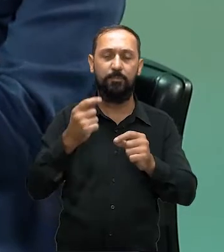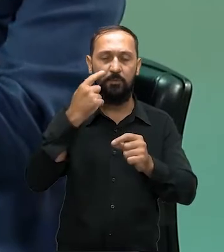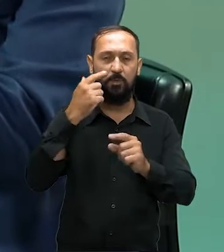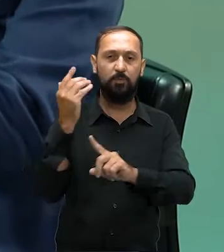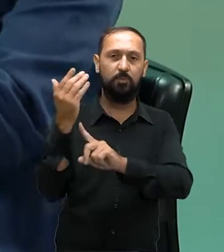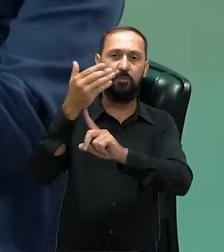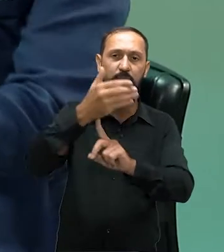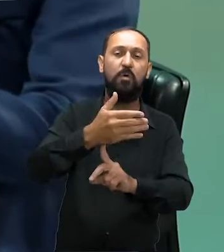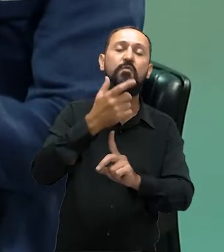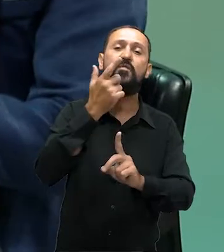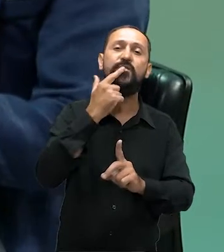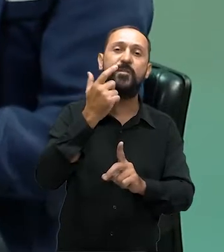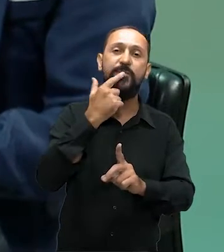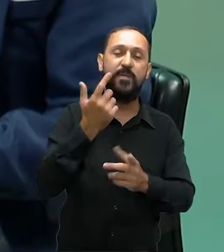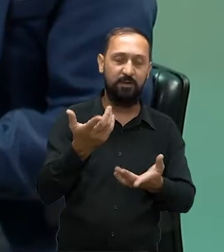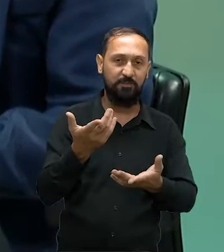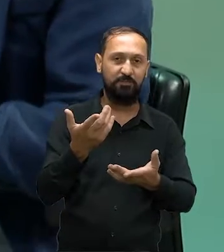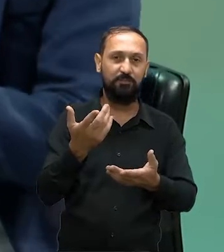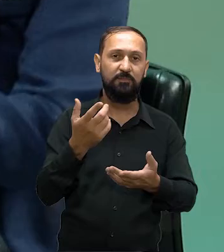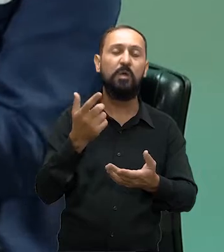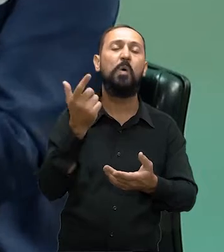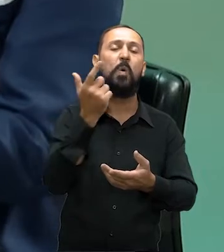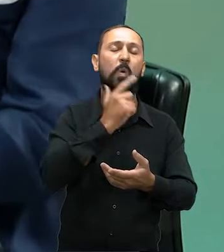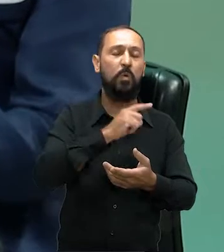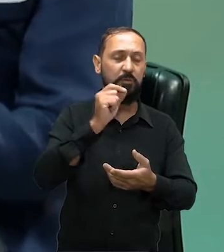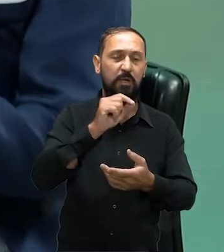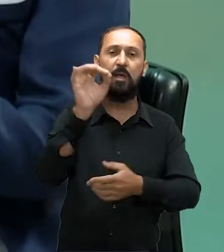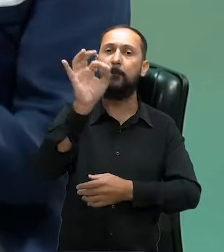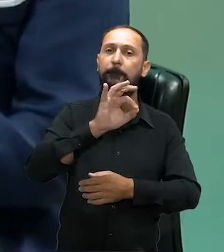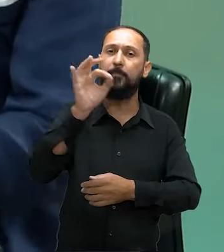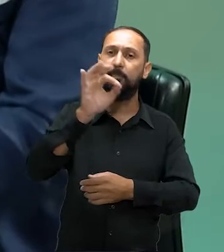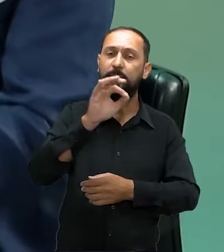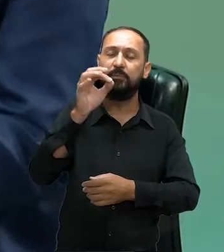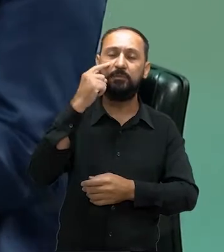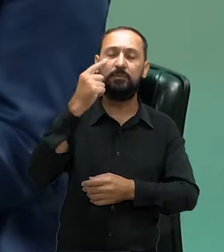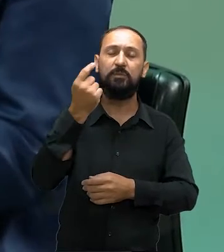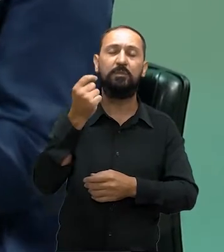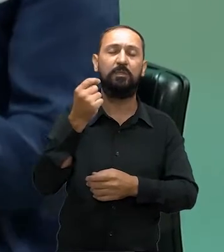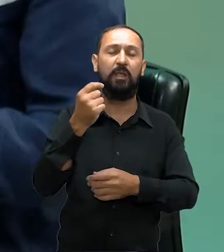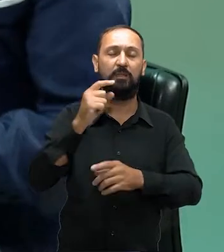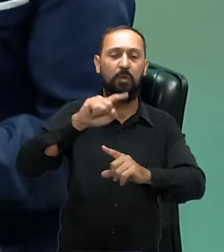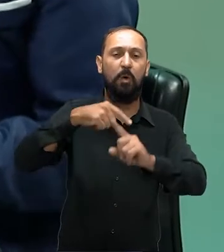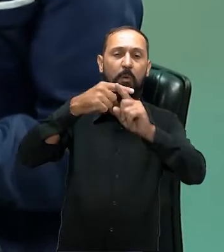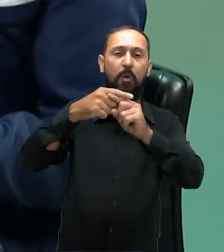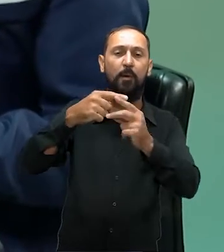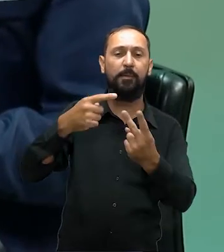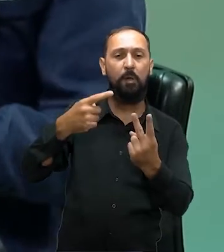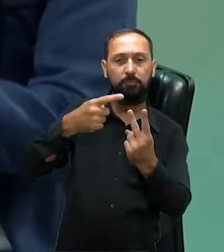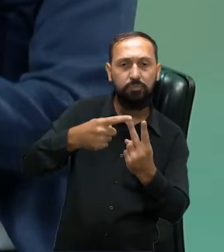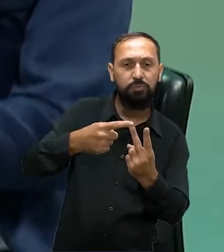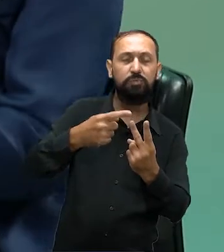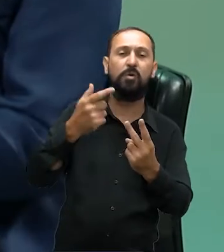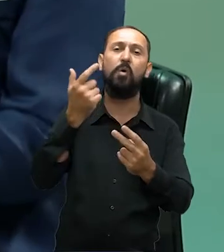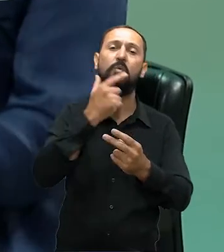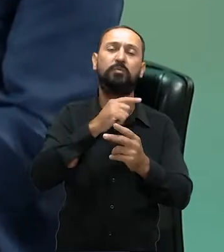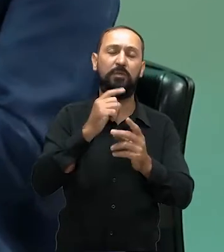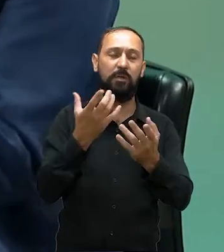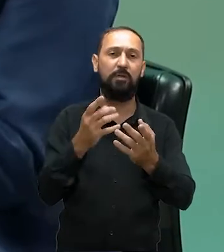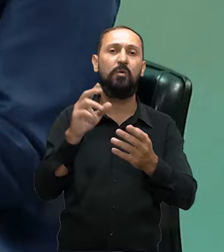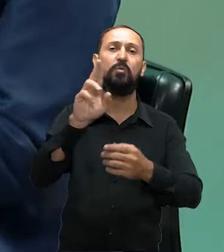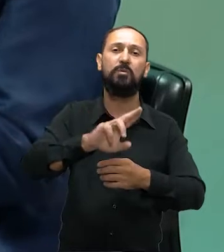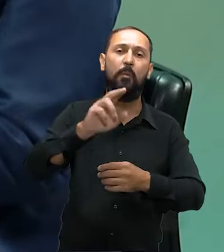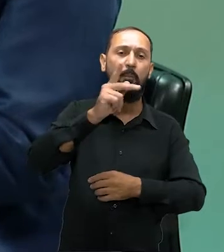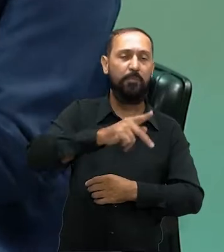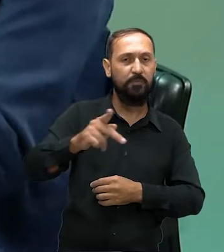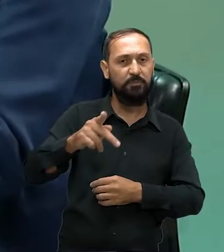exemplo, da bandeira tarifária vermelha. Então, tudo isso você consegue trabalhar porcentagem, divisão, exponenciação. Então, dentro daquilo ali, a gente